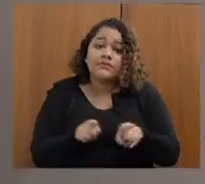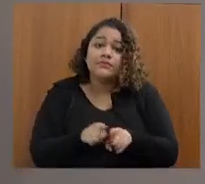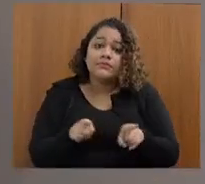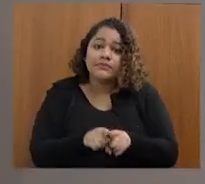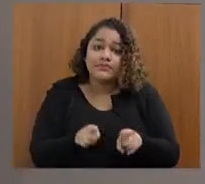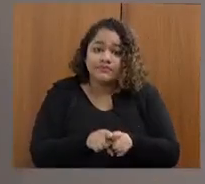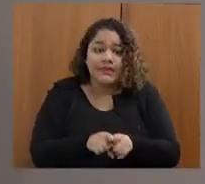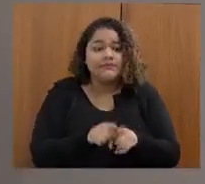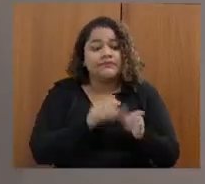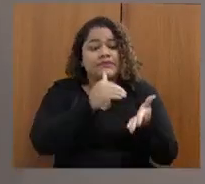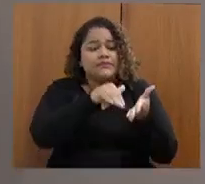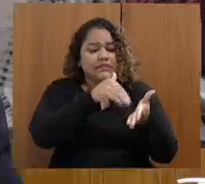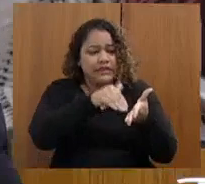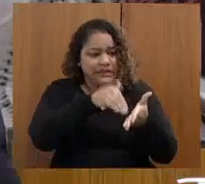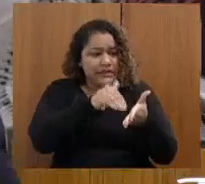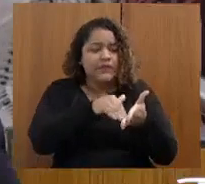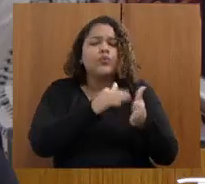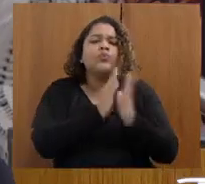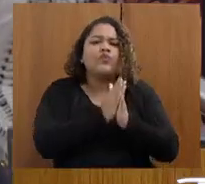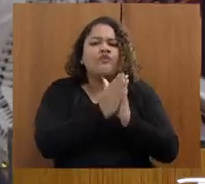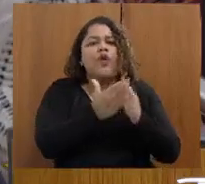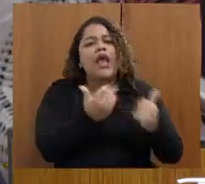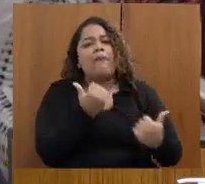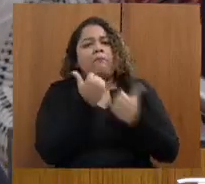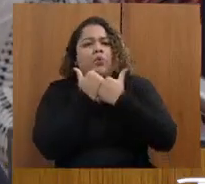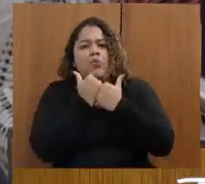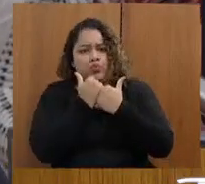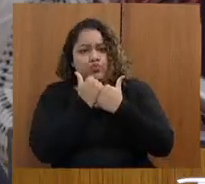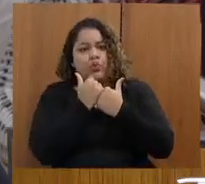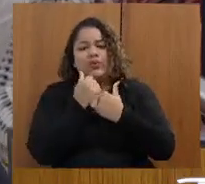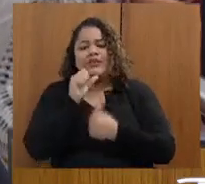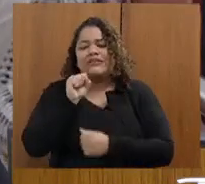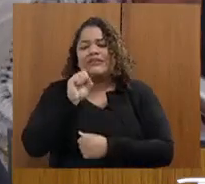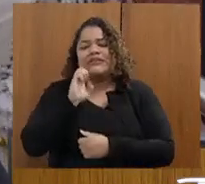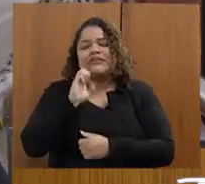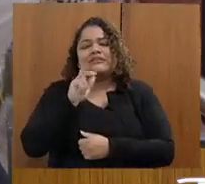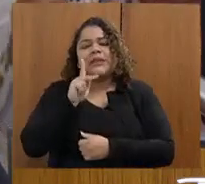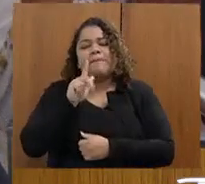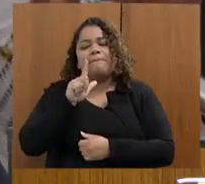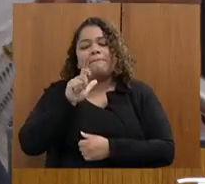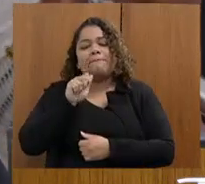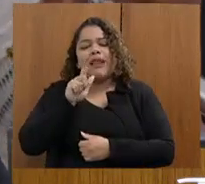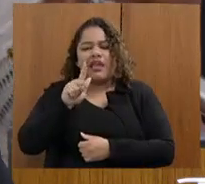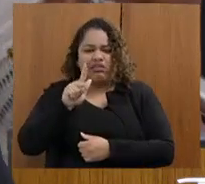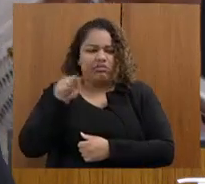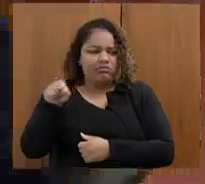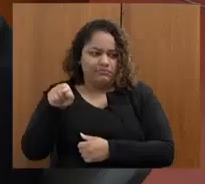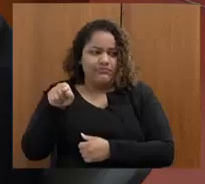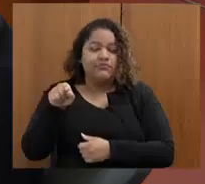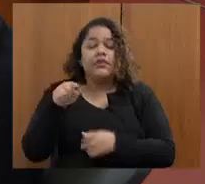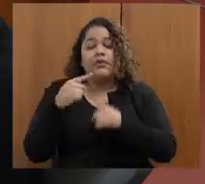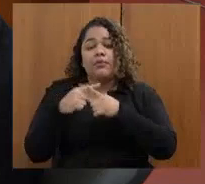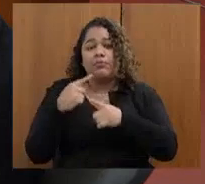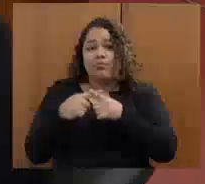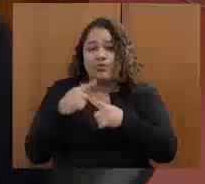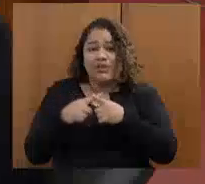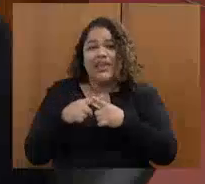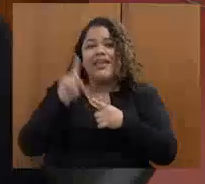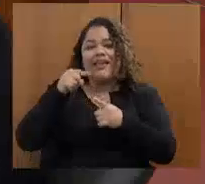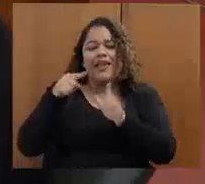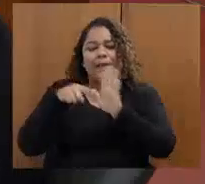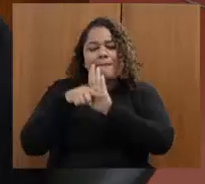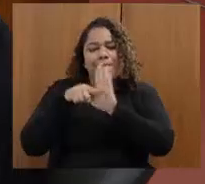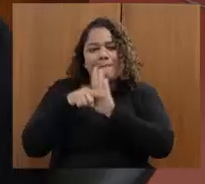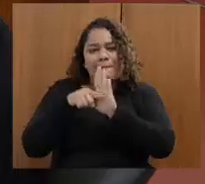juntar serplag com relação aos Perícias Médicas né Hoje os nossos profissionais